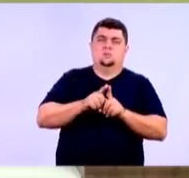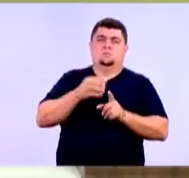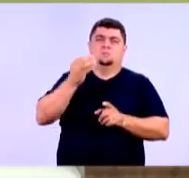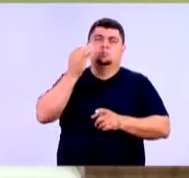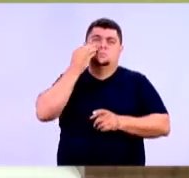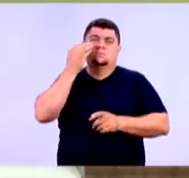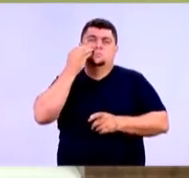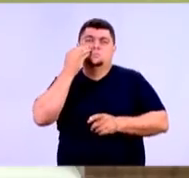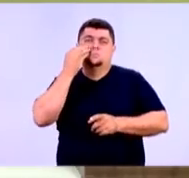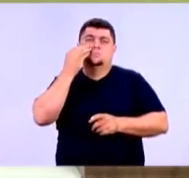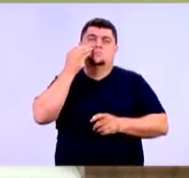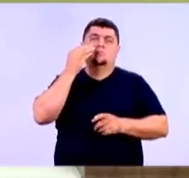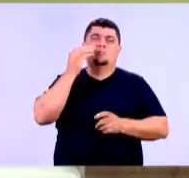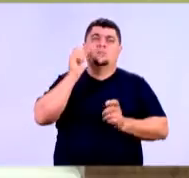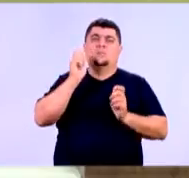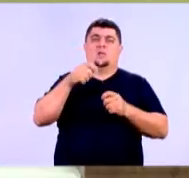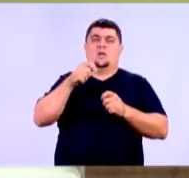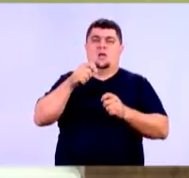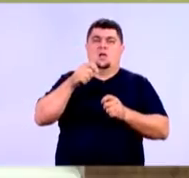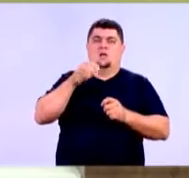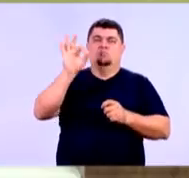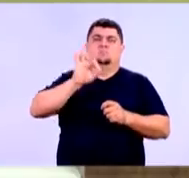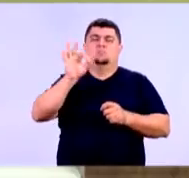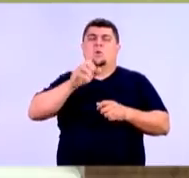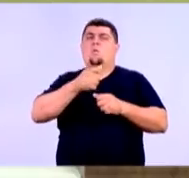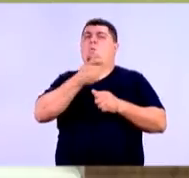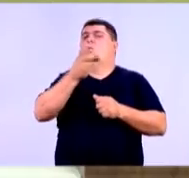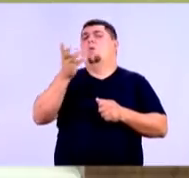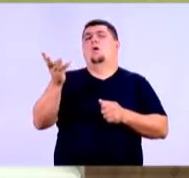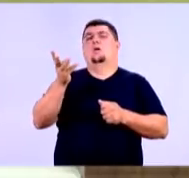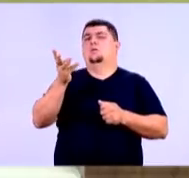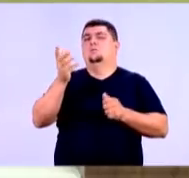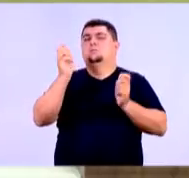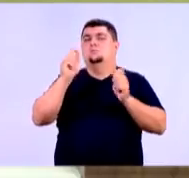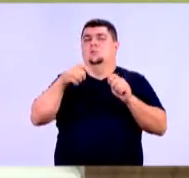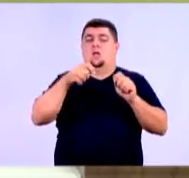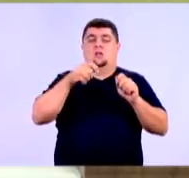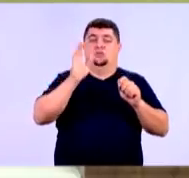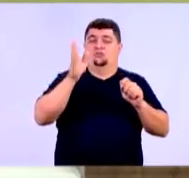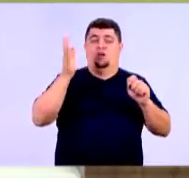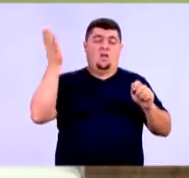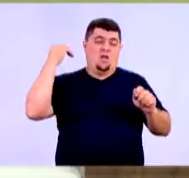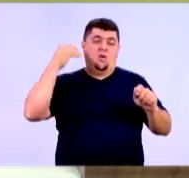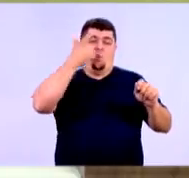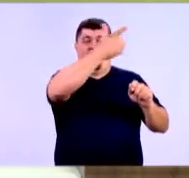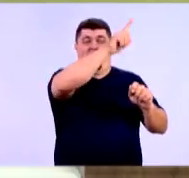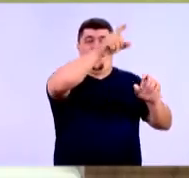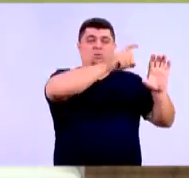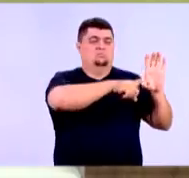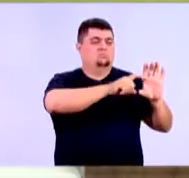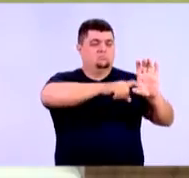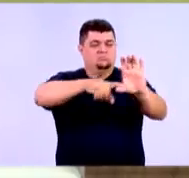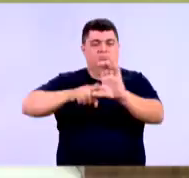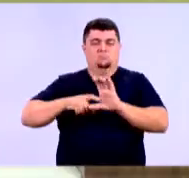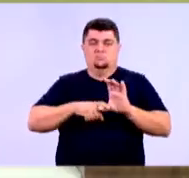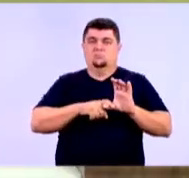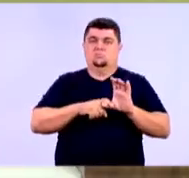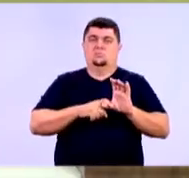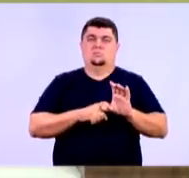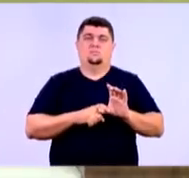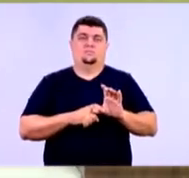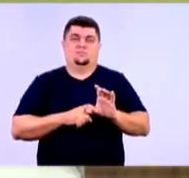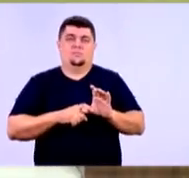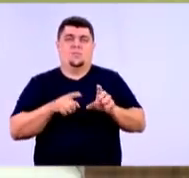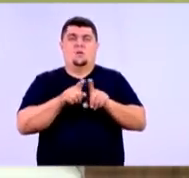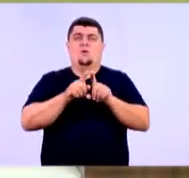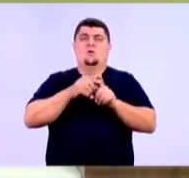nas condições qual o percentual desse recurso da empresa já está comprometido com outros eventuais empréstimos. Então é